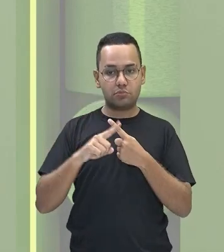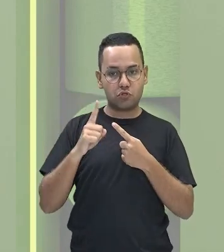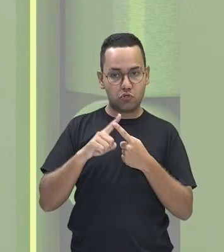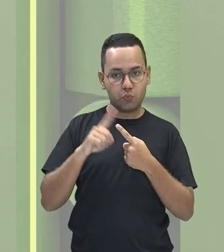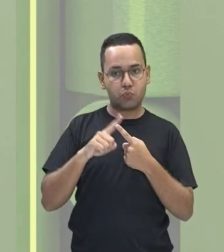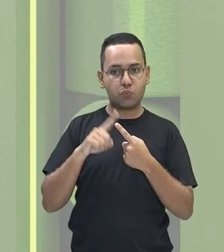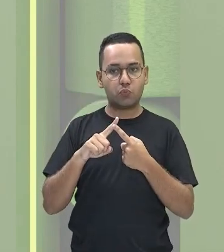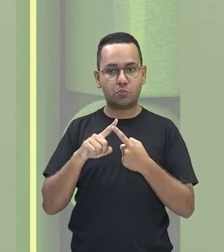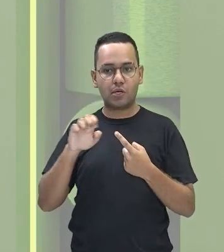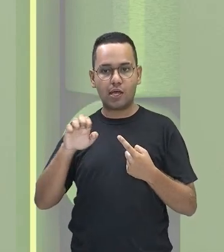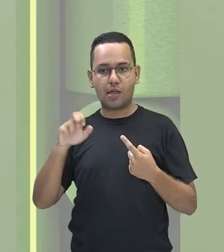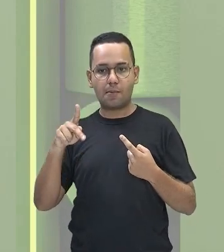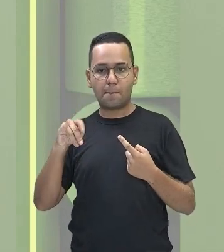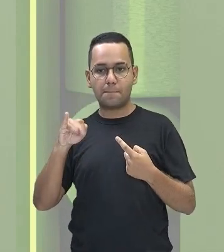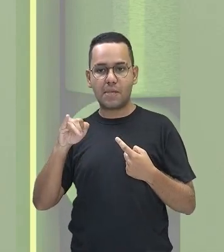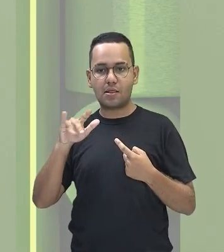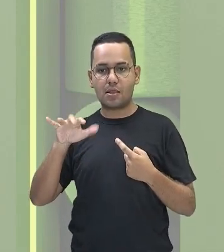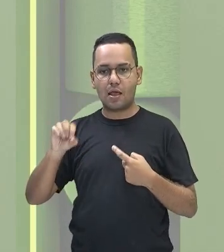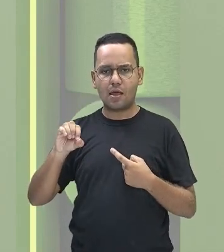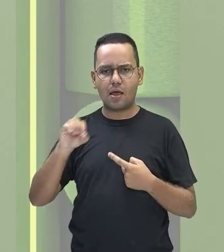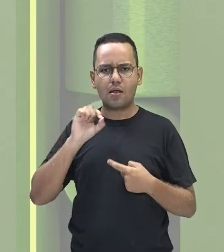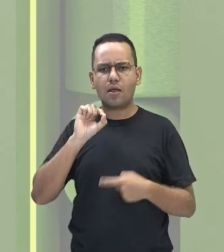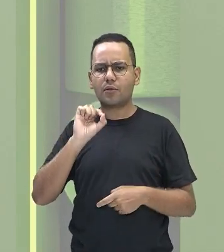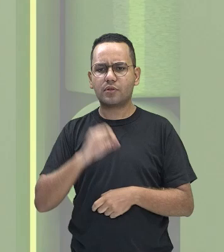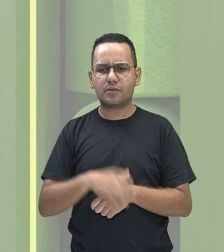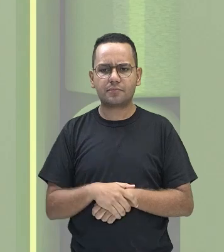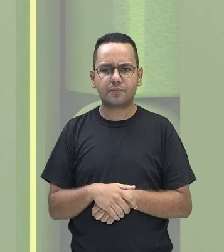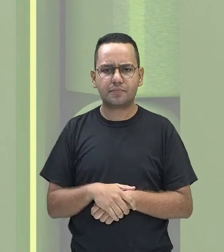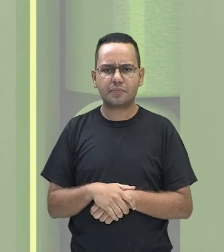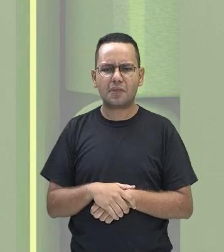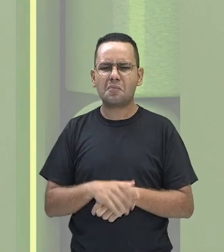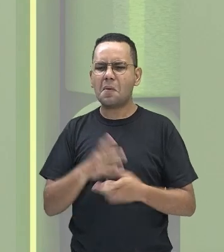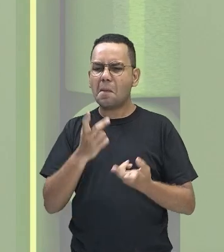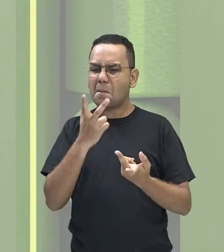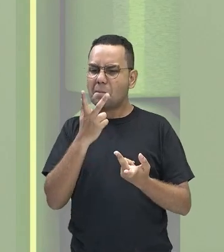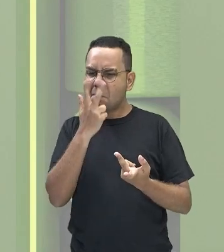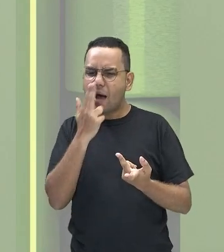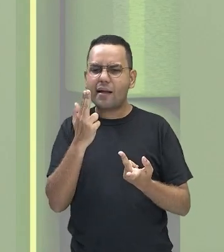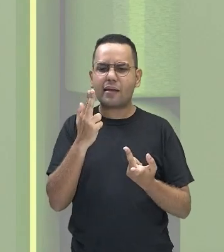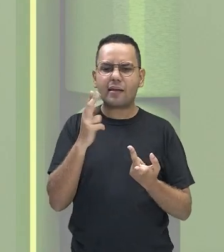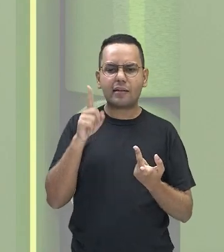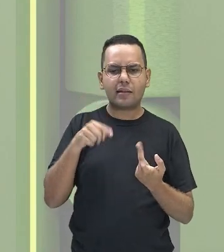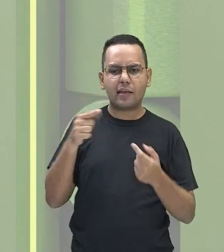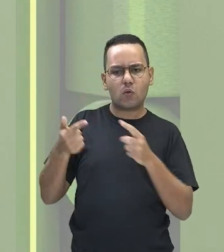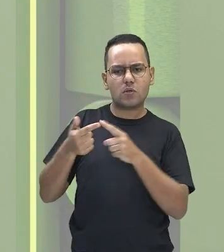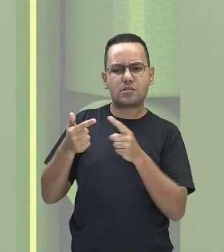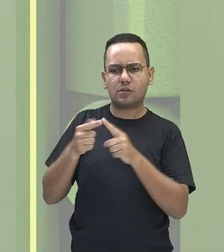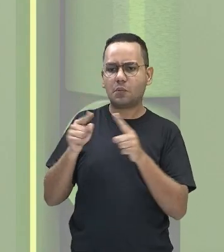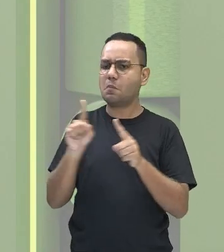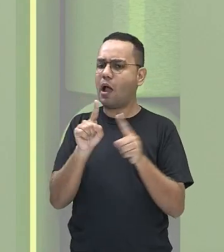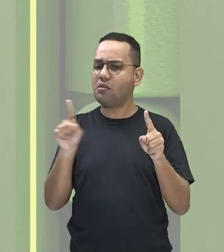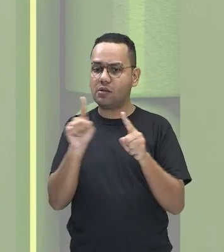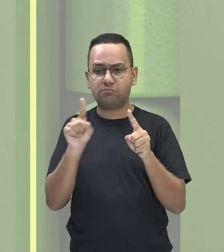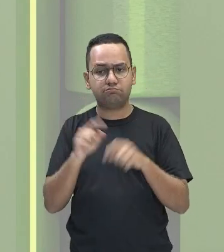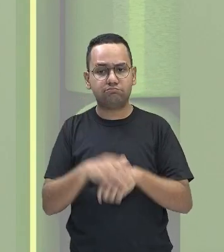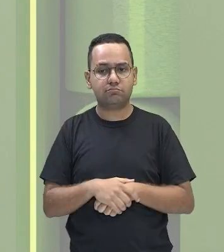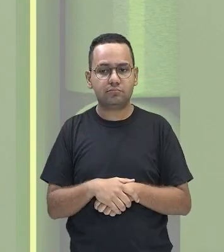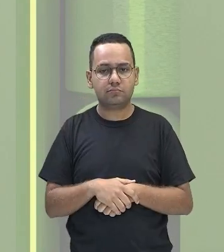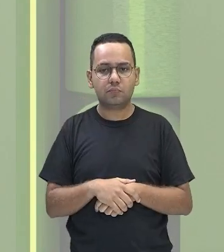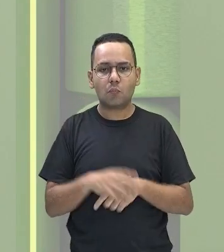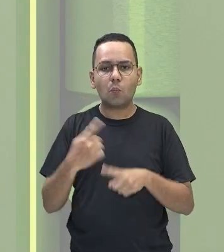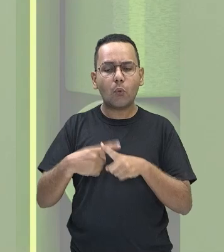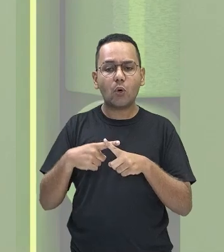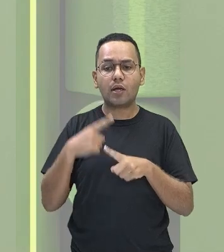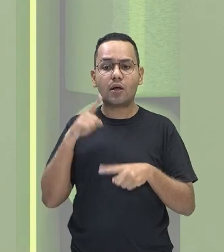ele parece que é estratificado, mas não é. E isso por conta da organização, né,